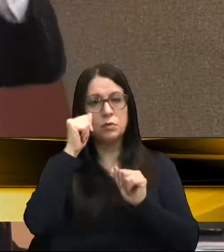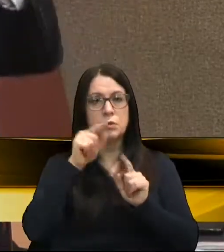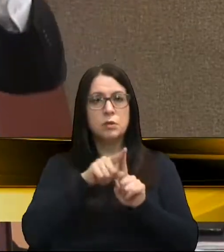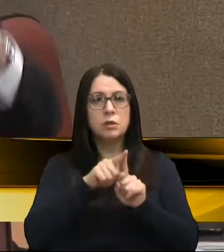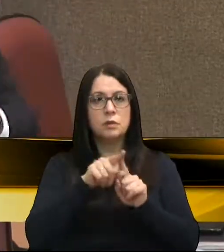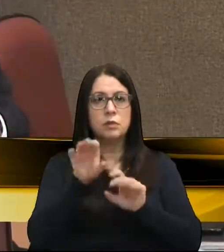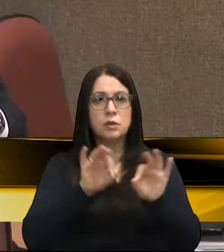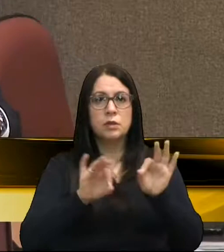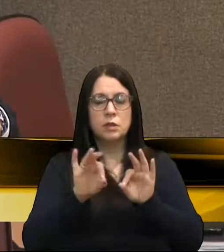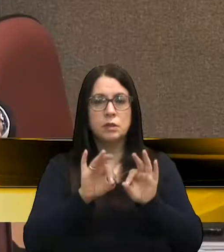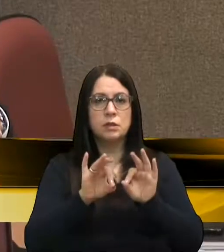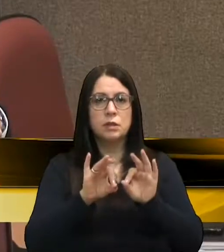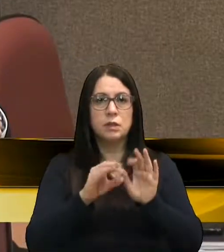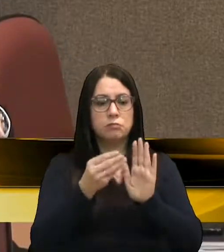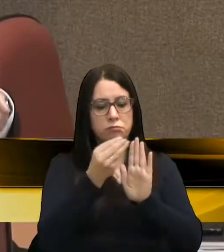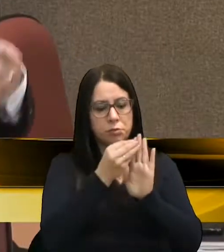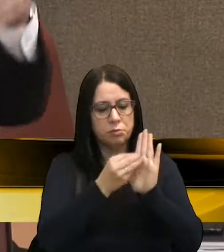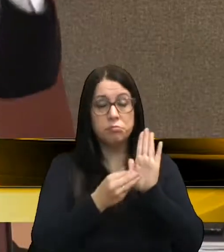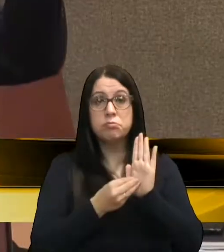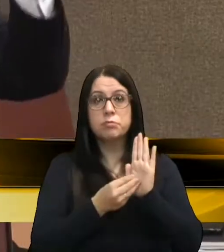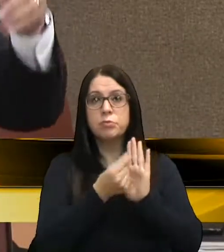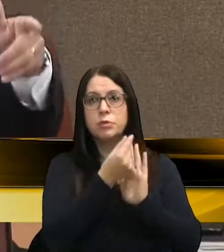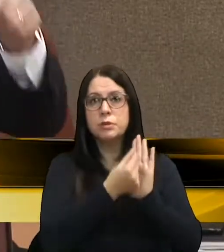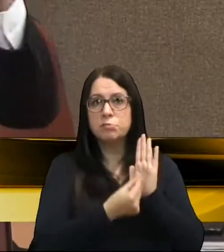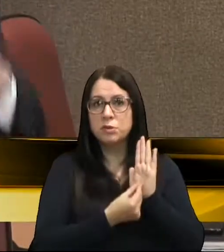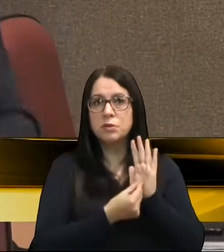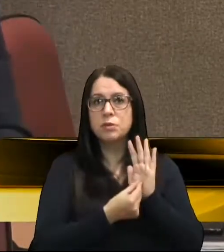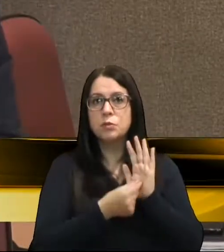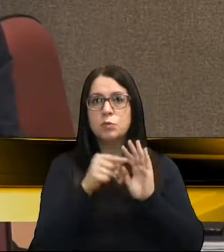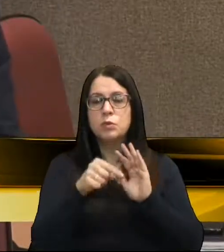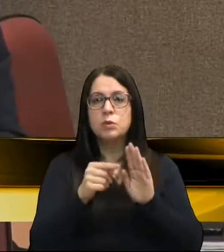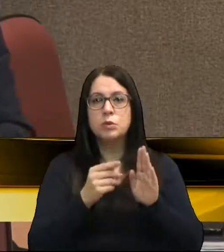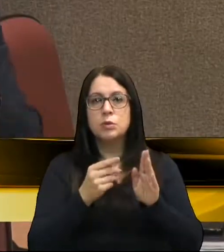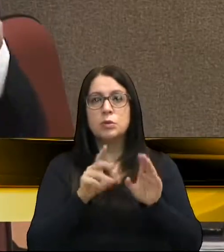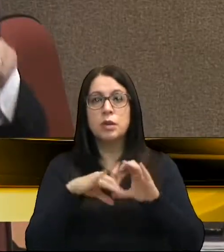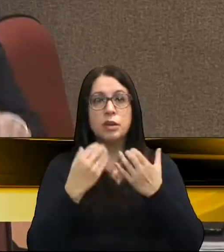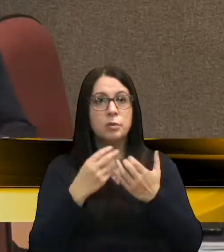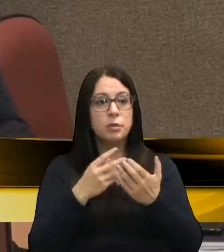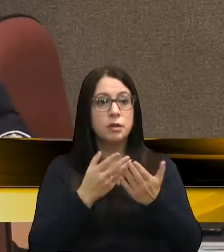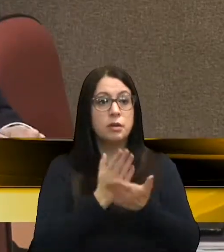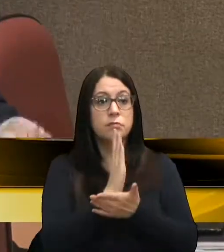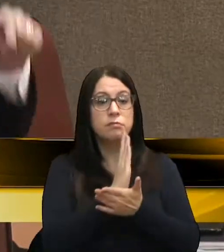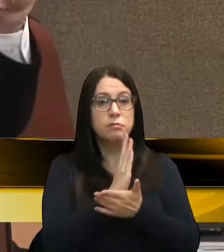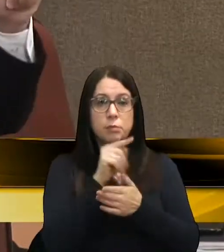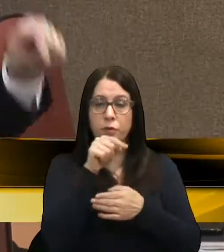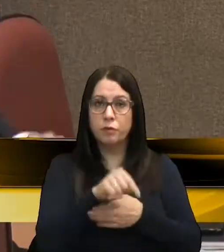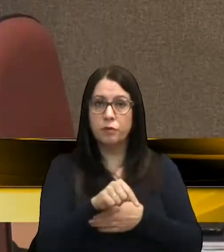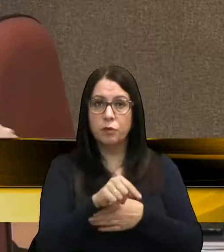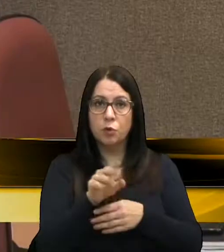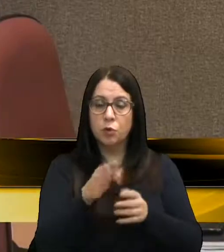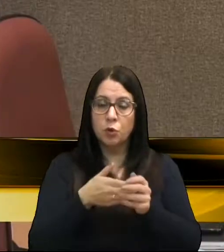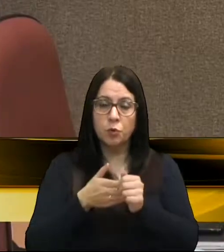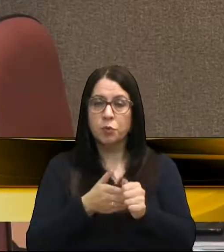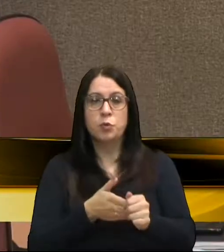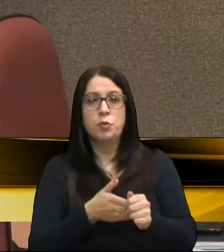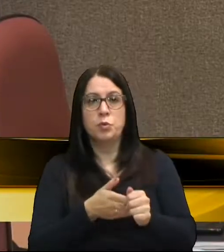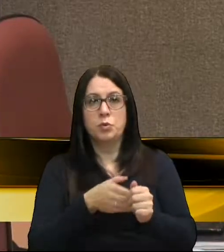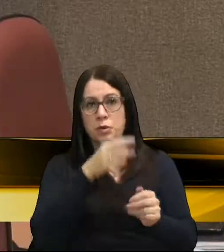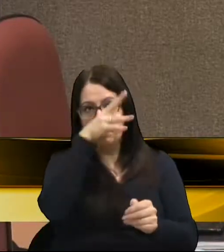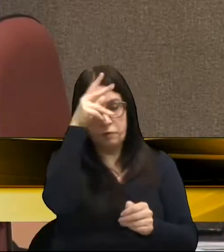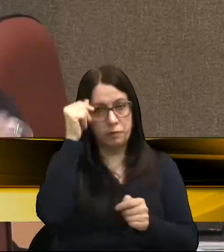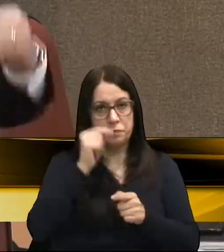deve elaborar a peça orçamentária de acordo com aquilo que este parlamento estipulou e orientou o